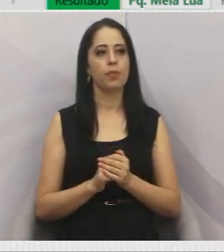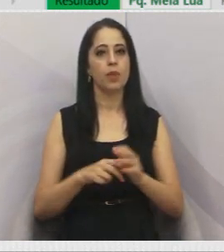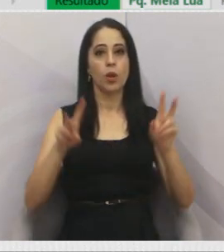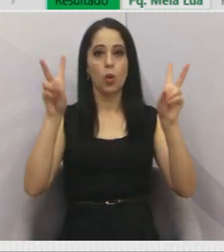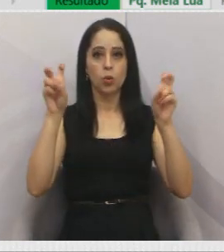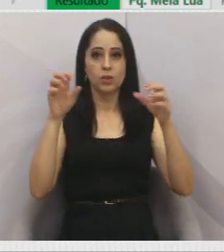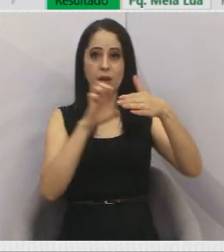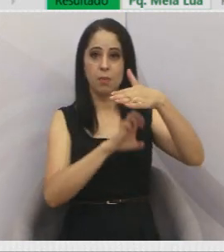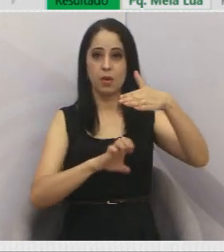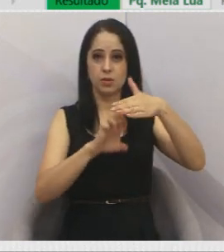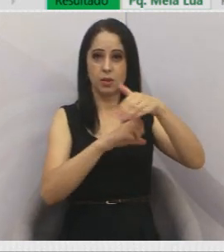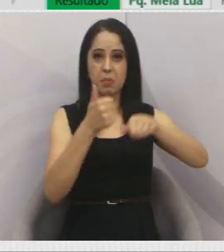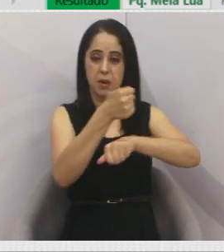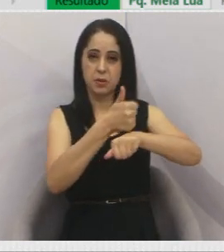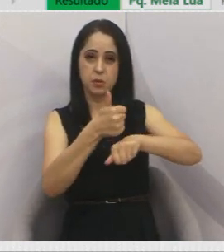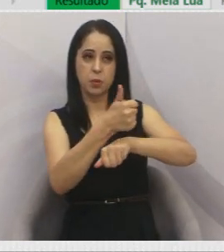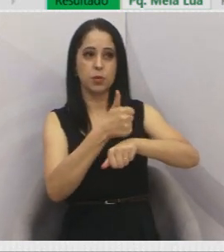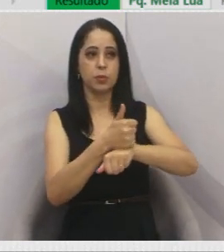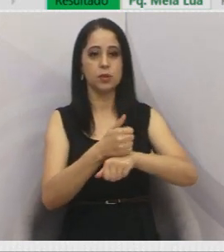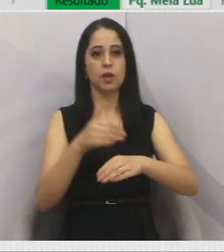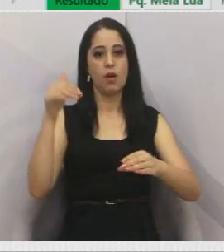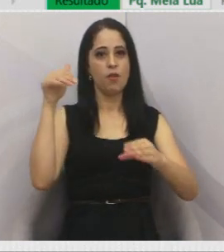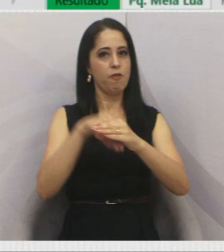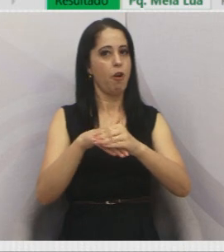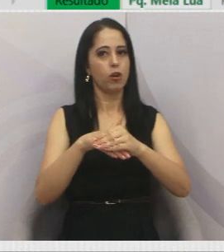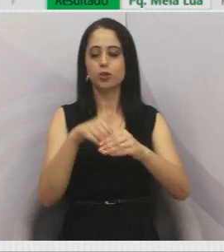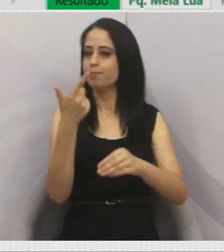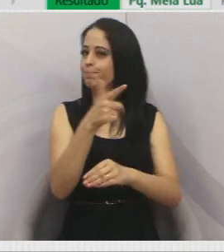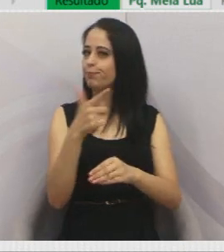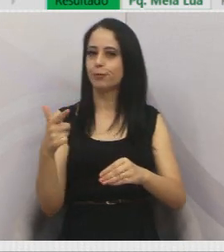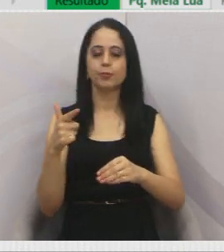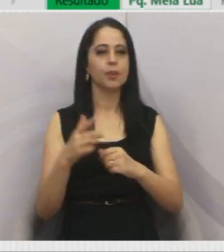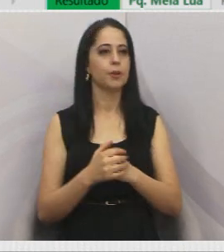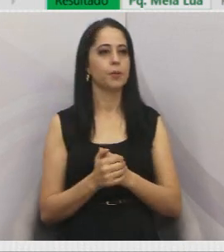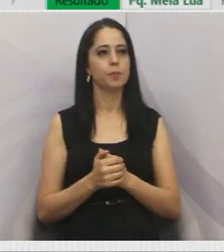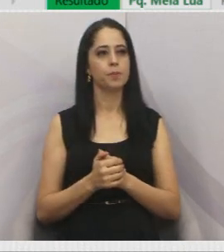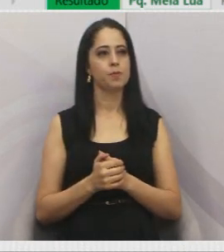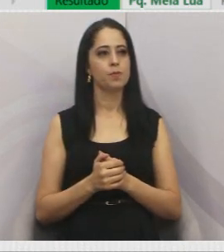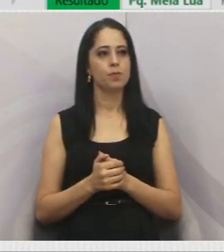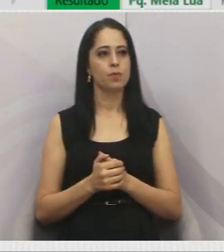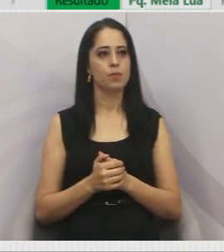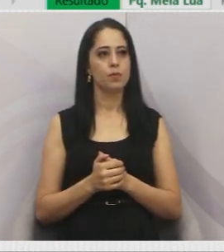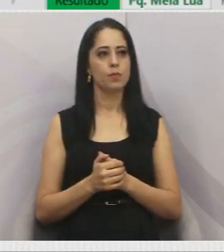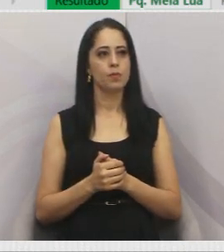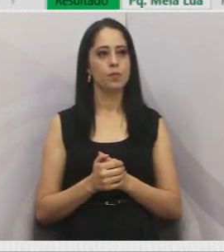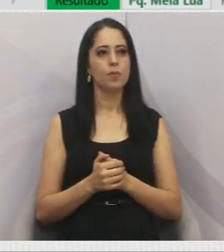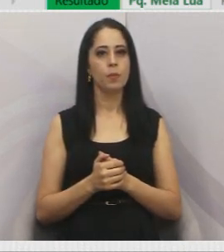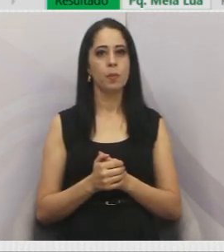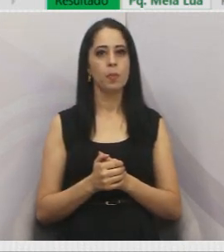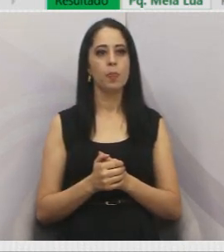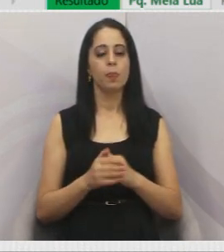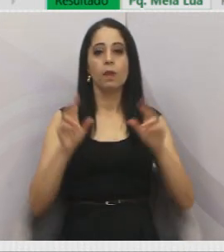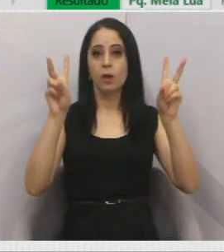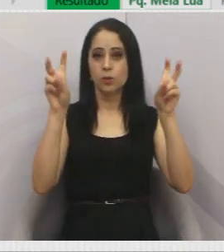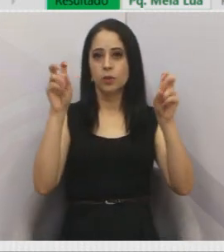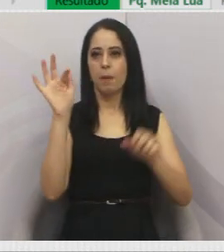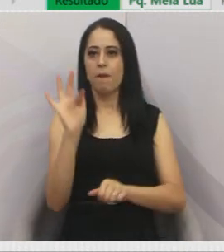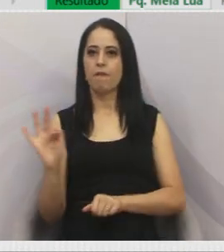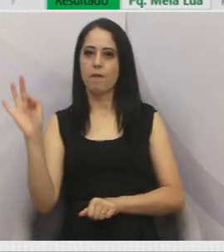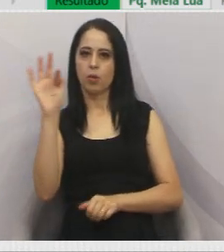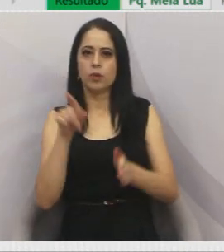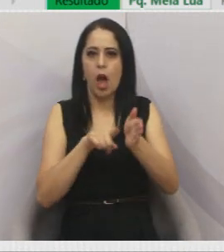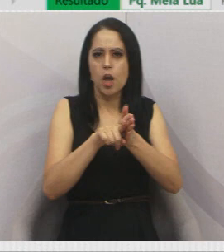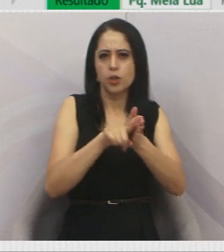Segmento empresas e ou entidades profissionais, voto em branco. Segmento entidades acadêmicas e de pesquisa, voto